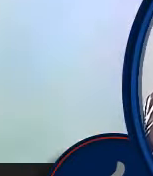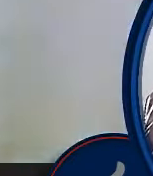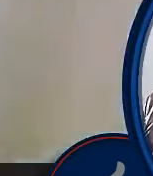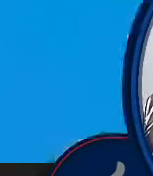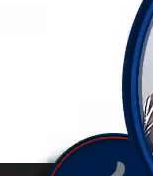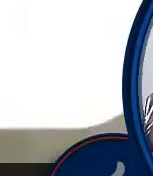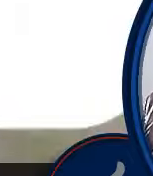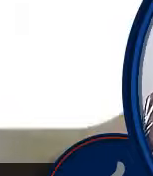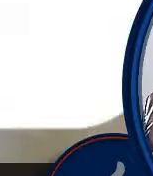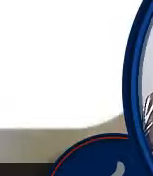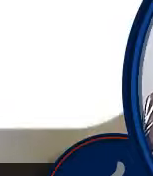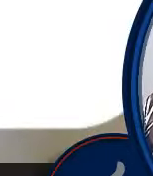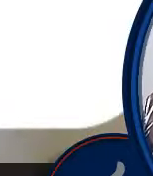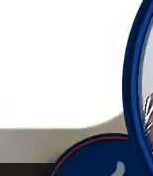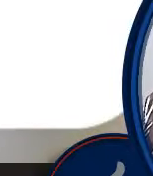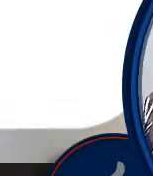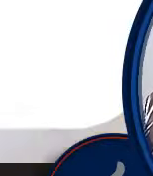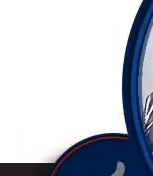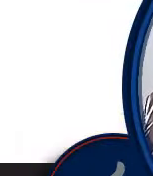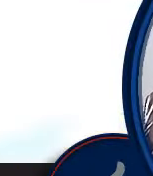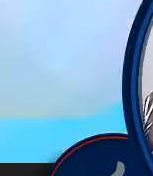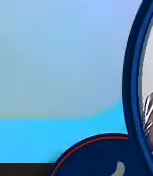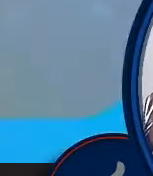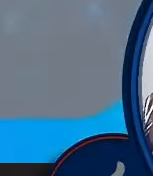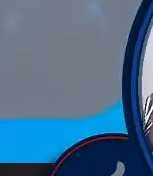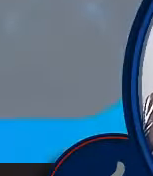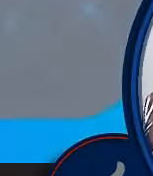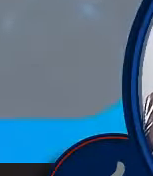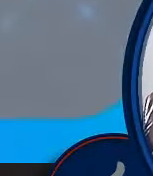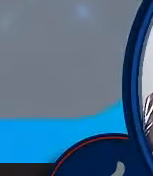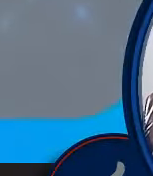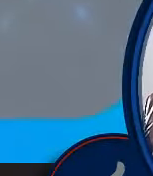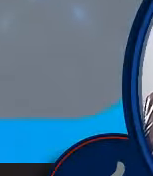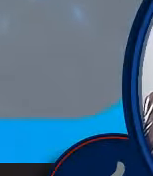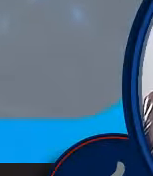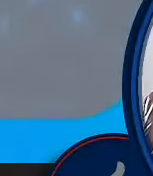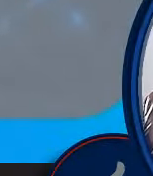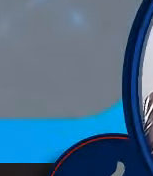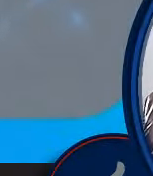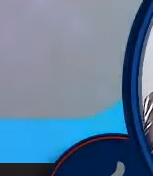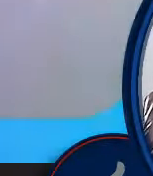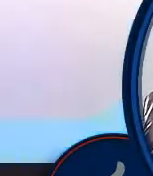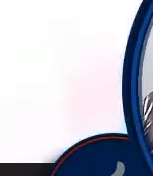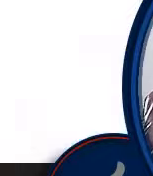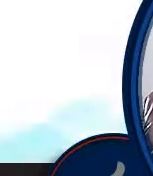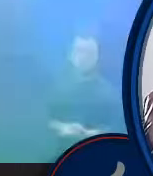lá. Falar do Omo ali, vou usar no mesmo dia só se chegar hoje.